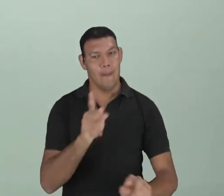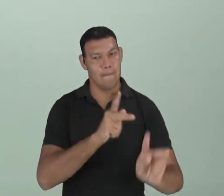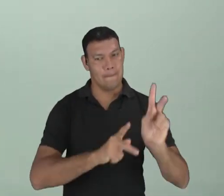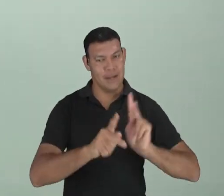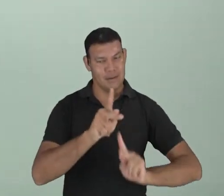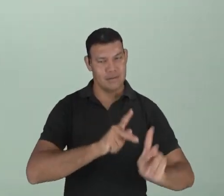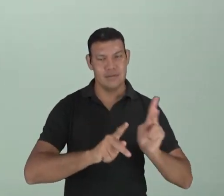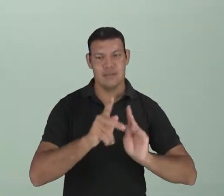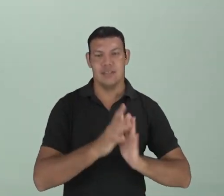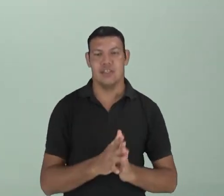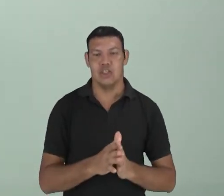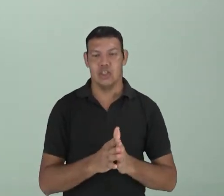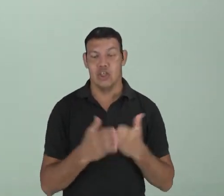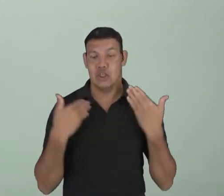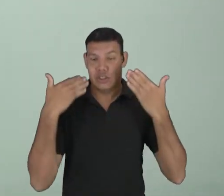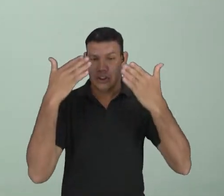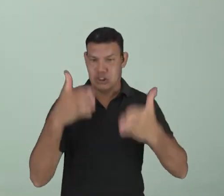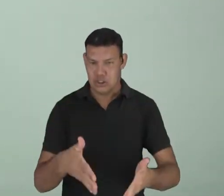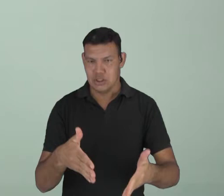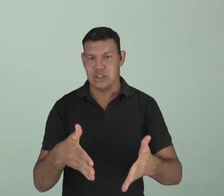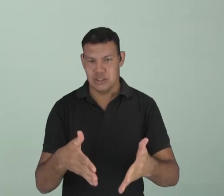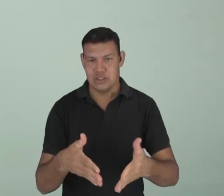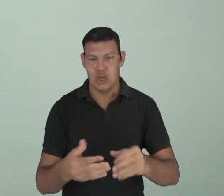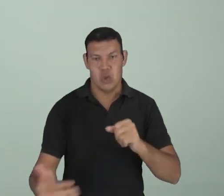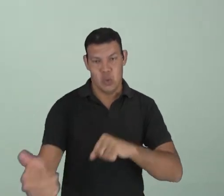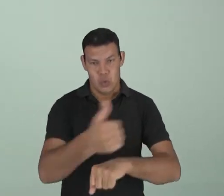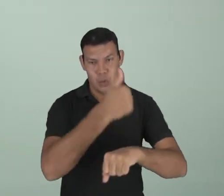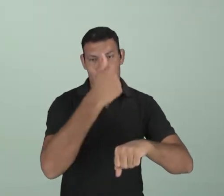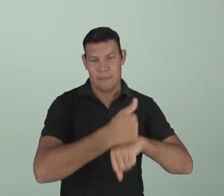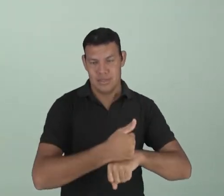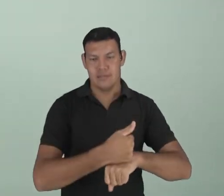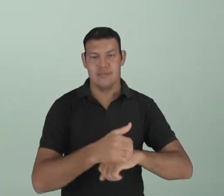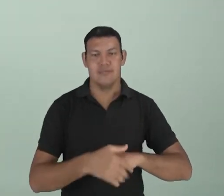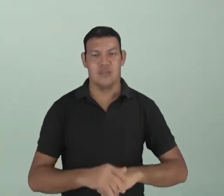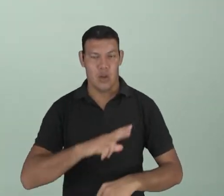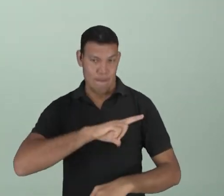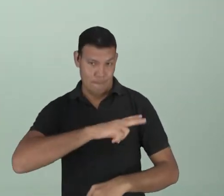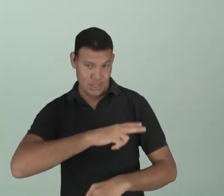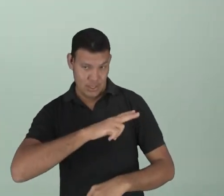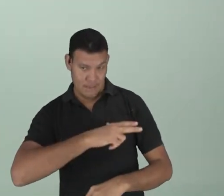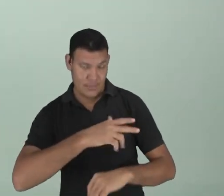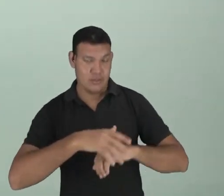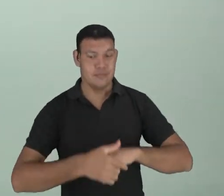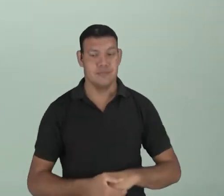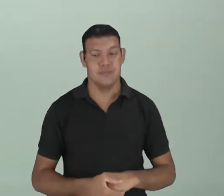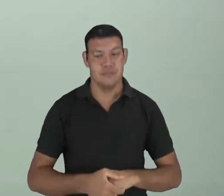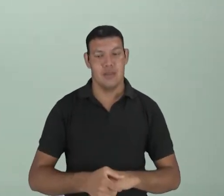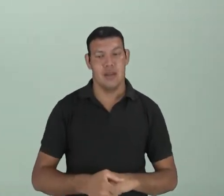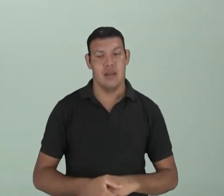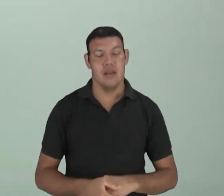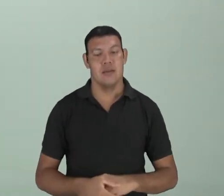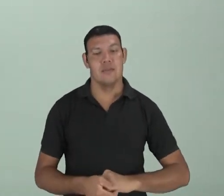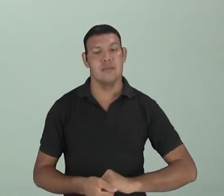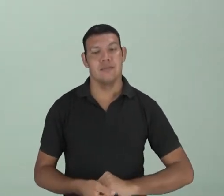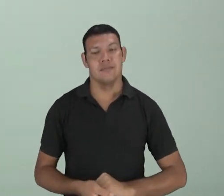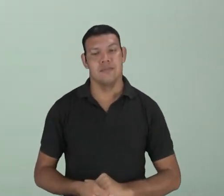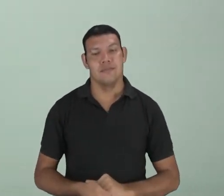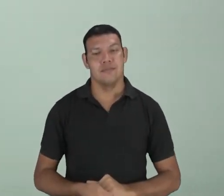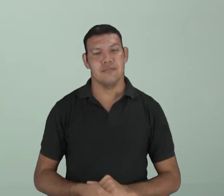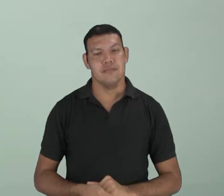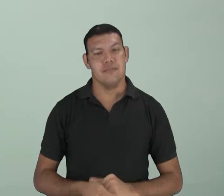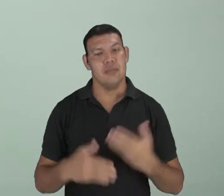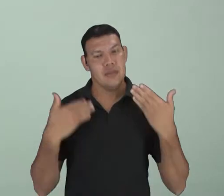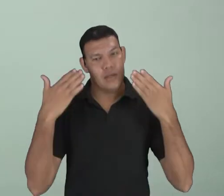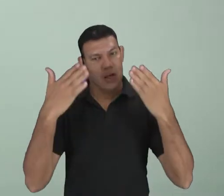povo que chega até aqui, o colonizador, que são os portugueses, certo? Os europeus portugueses, que